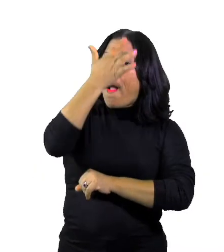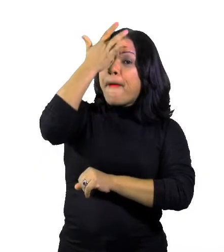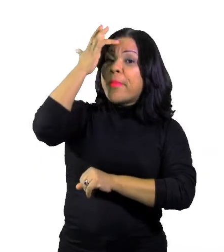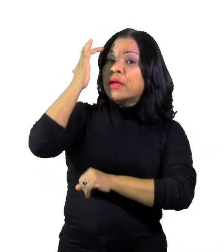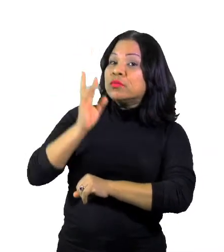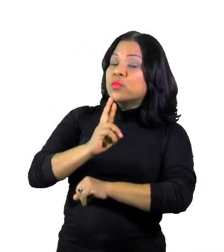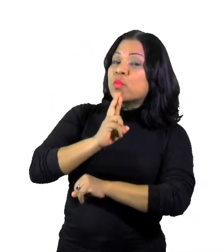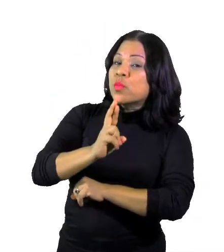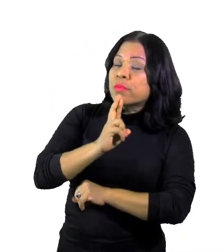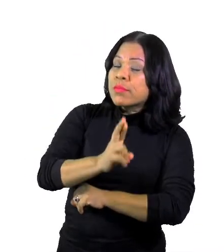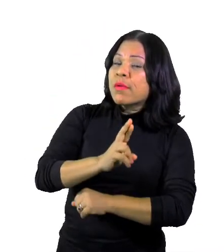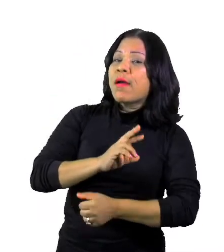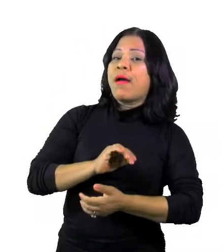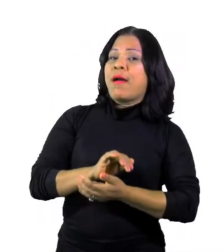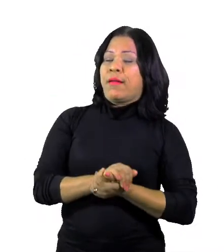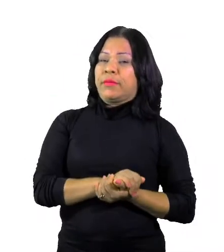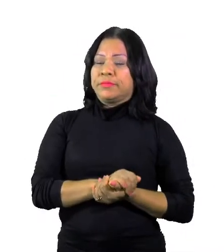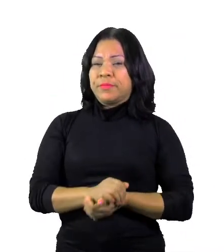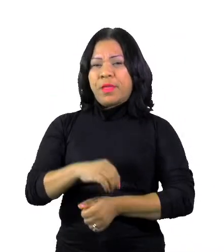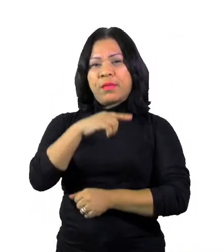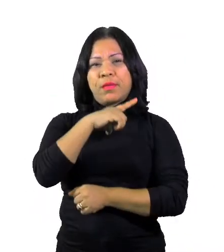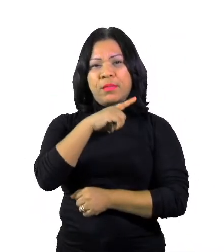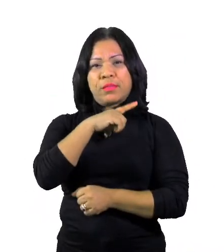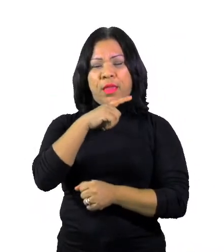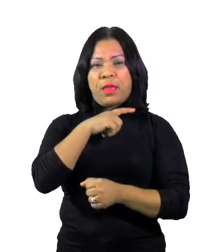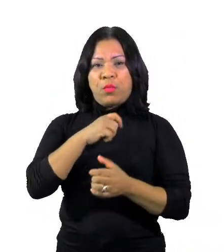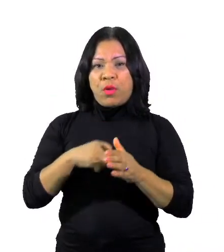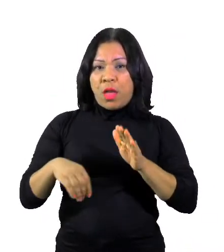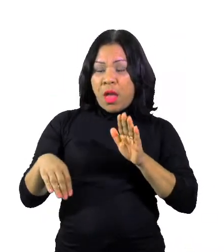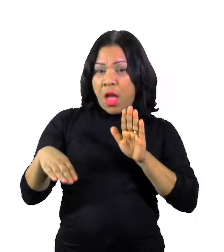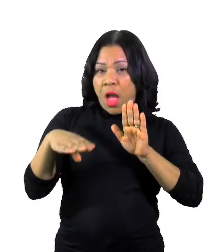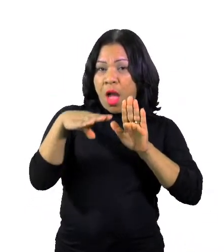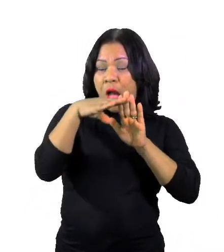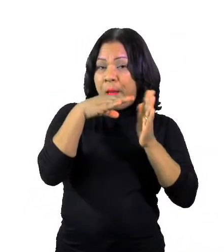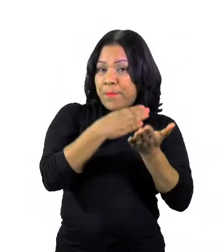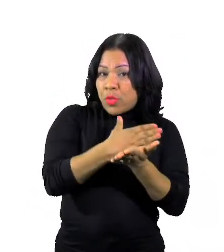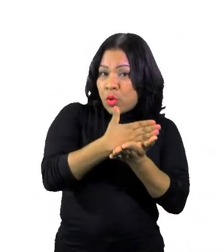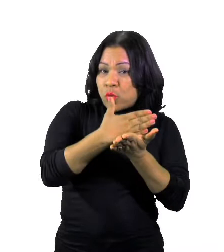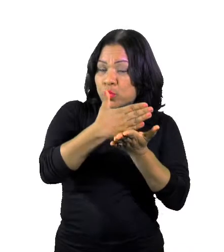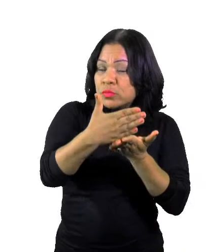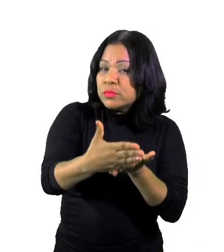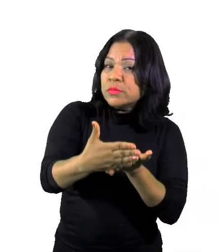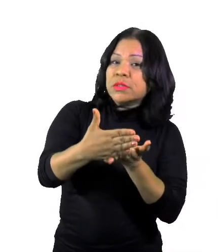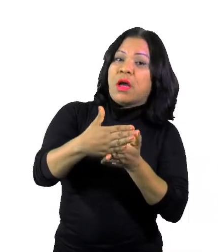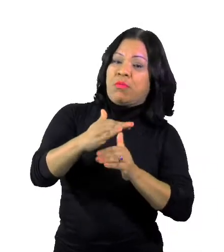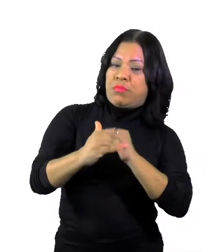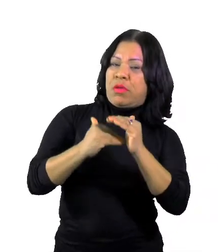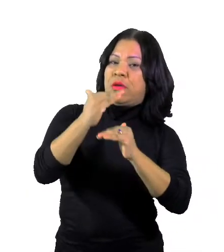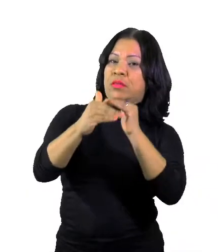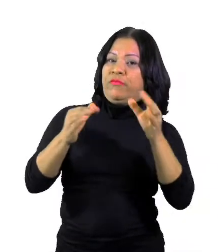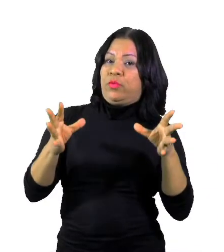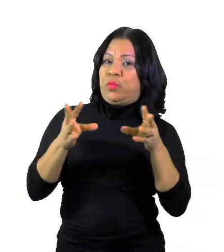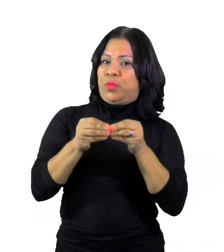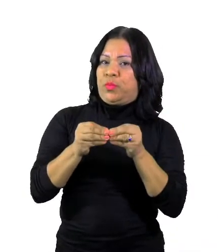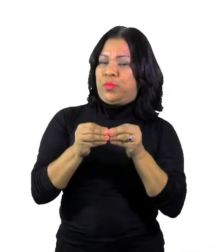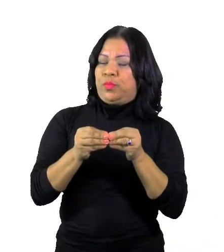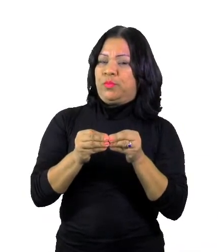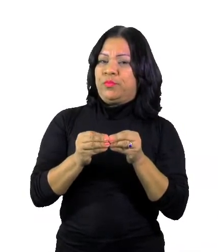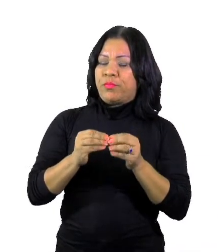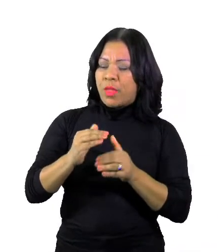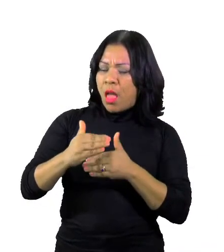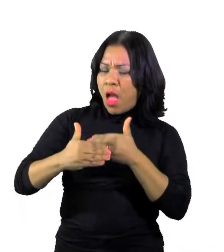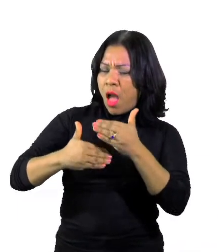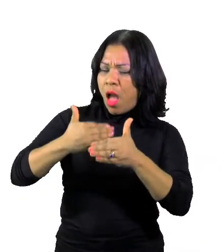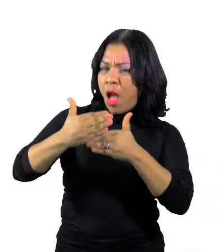em introdução, desenvolvimento e conclusão. Ao longo dessa